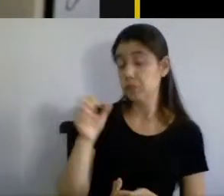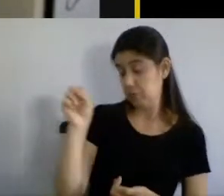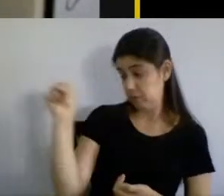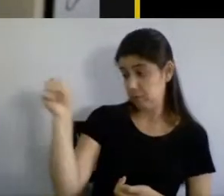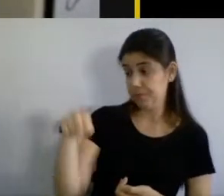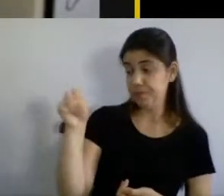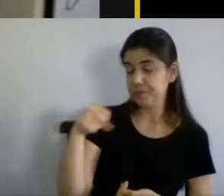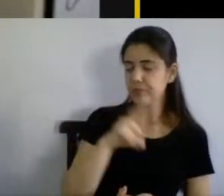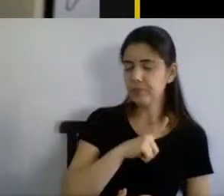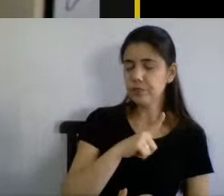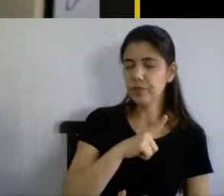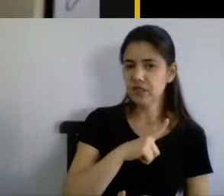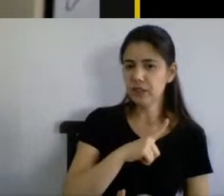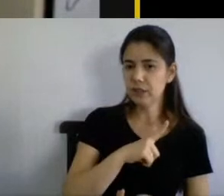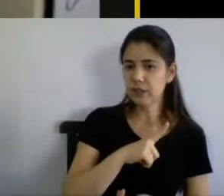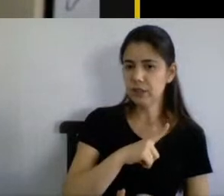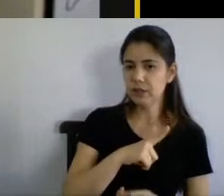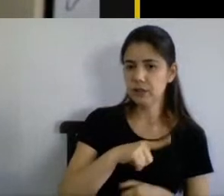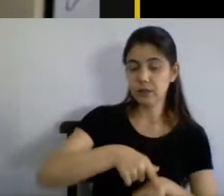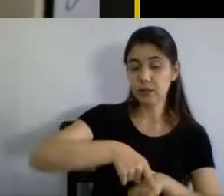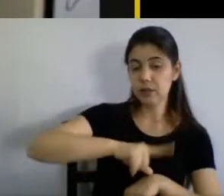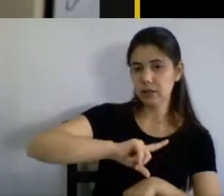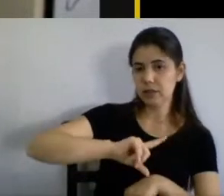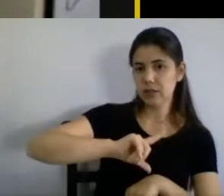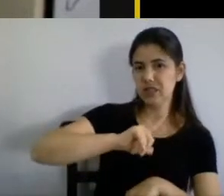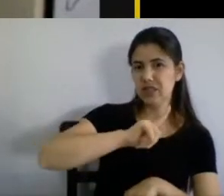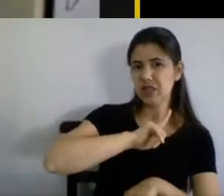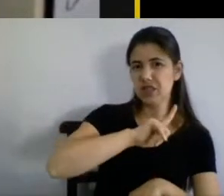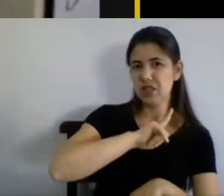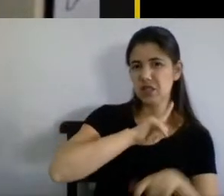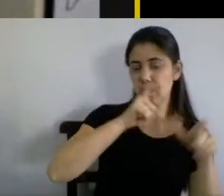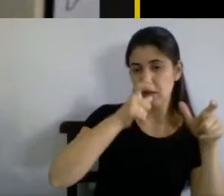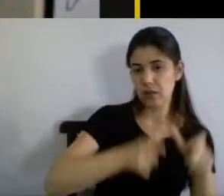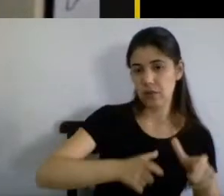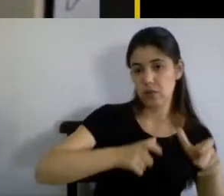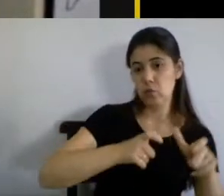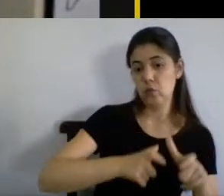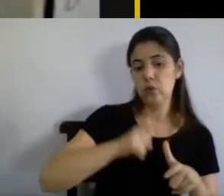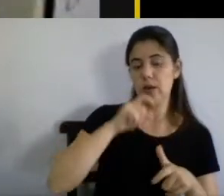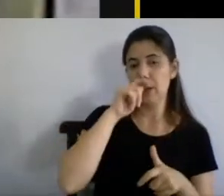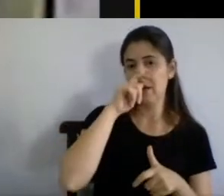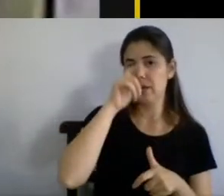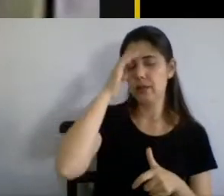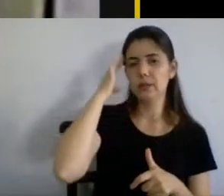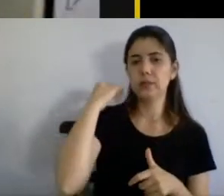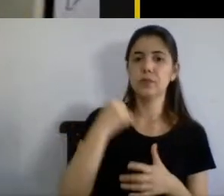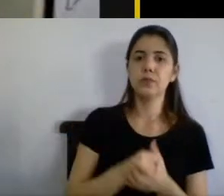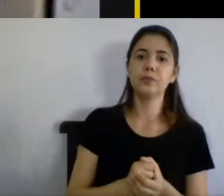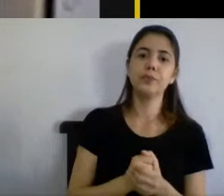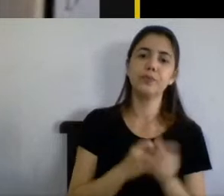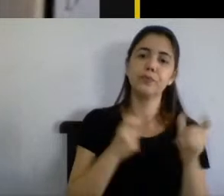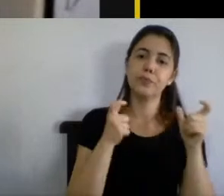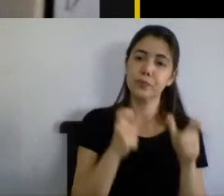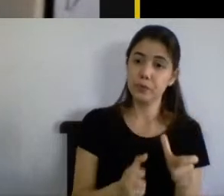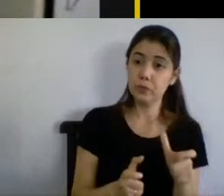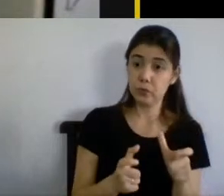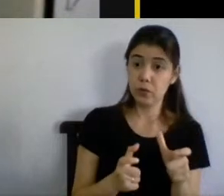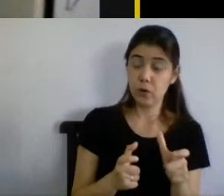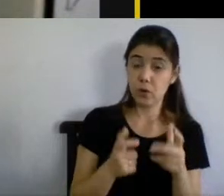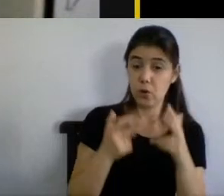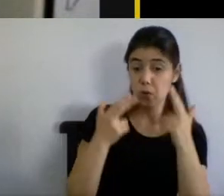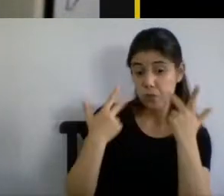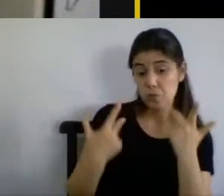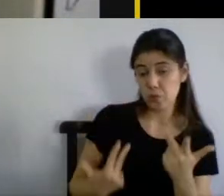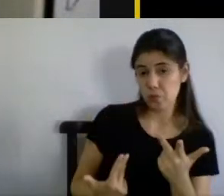antes de tudo, são os lugares, eu diria assim, os lugares comuns do